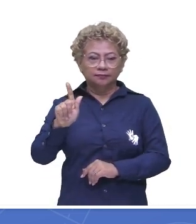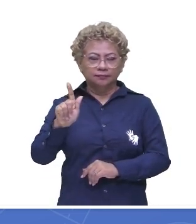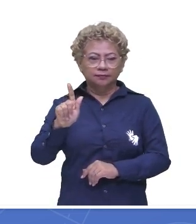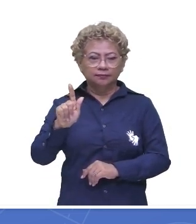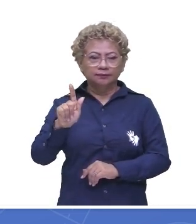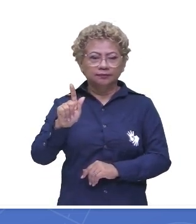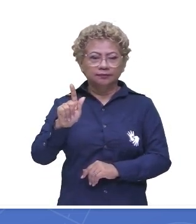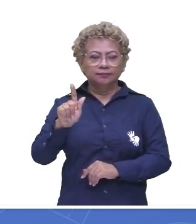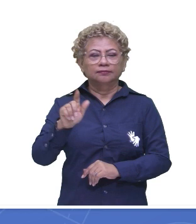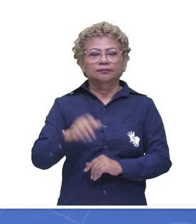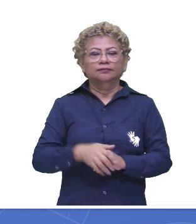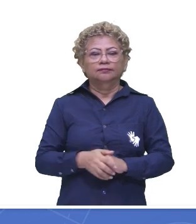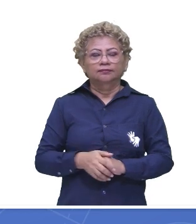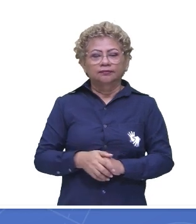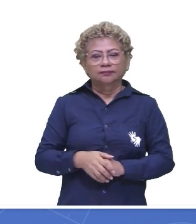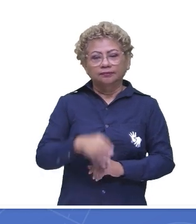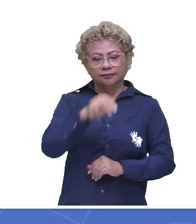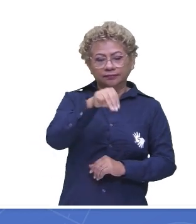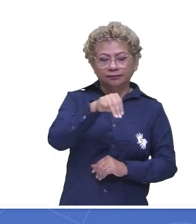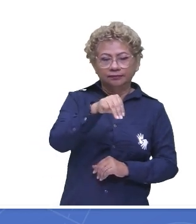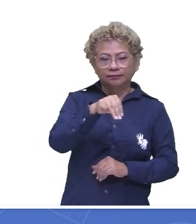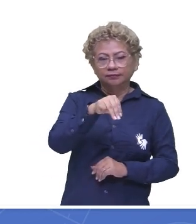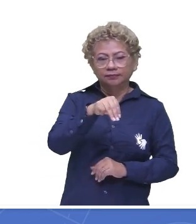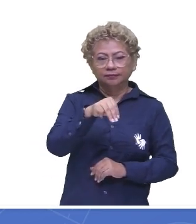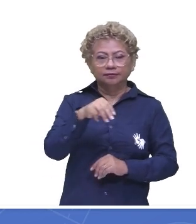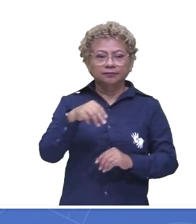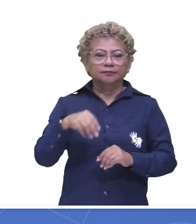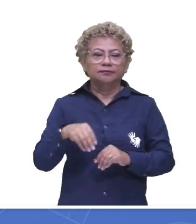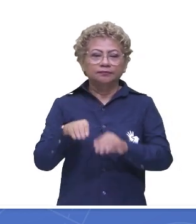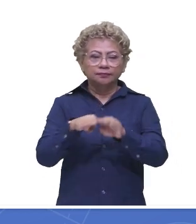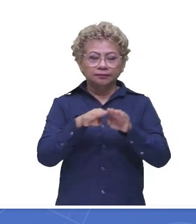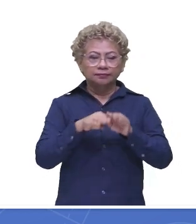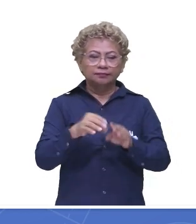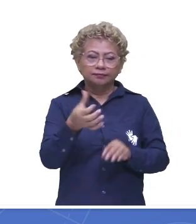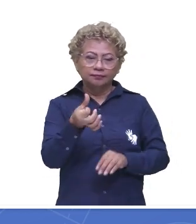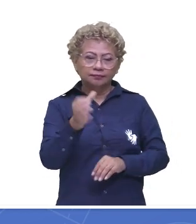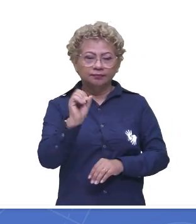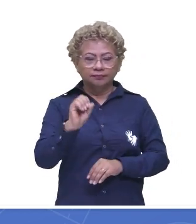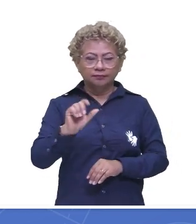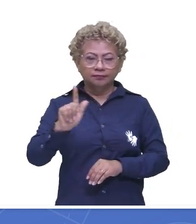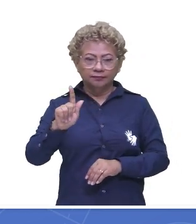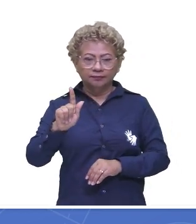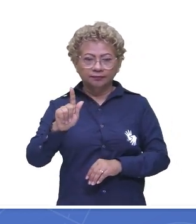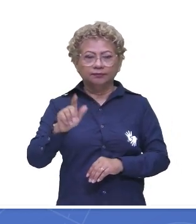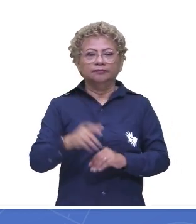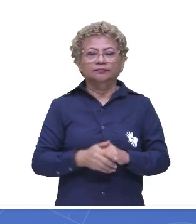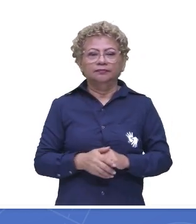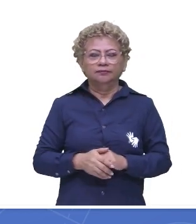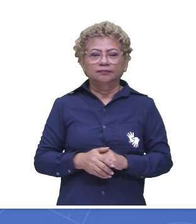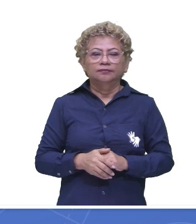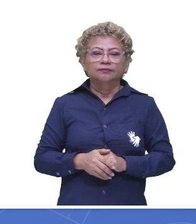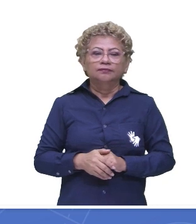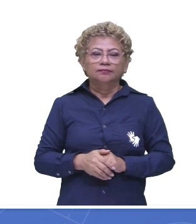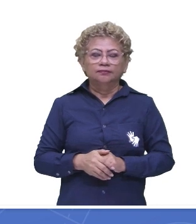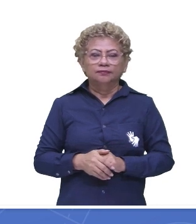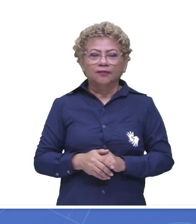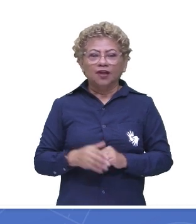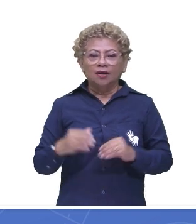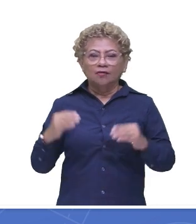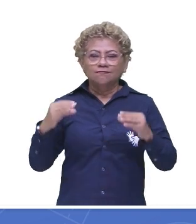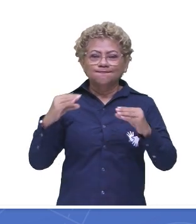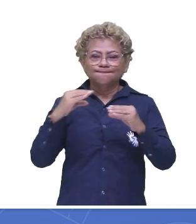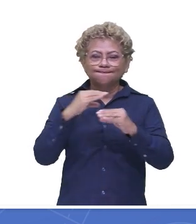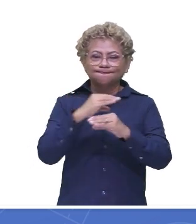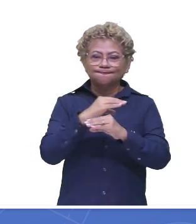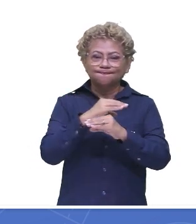a 60 gramas. Em estado sólido. É aquecido até o ponto de fusão. Então nós vamos... O que